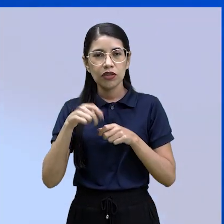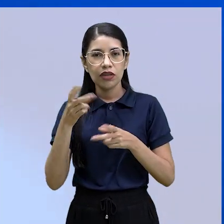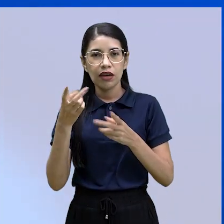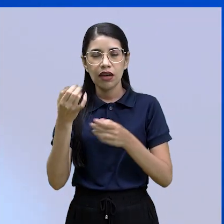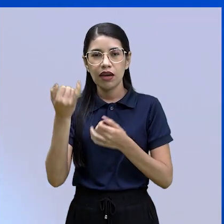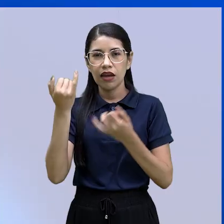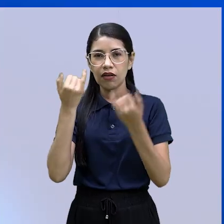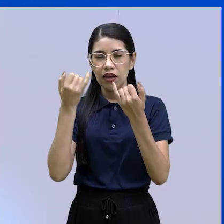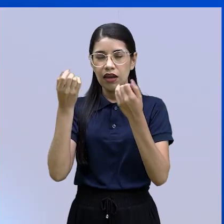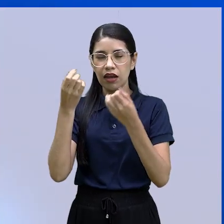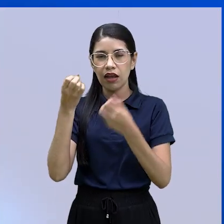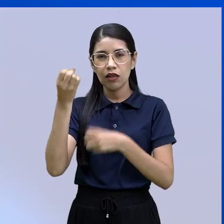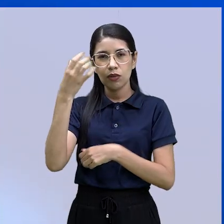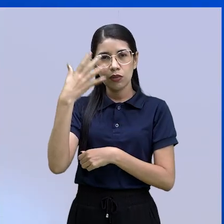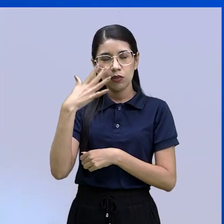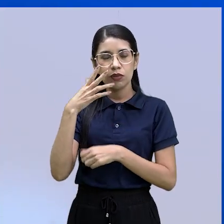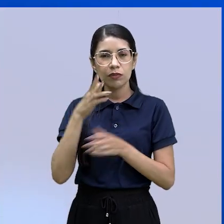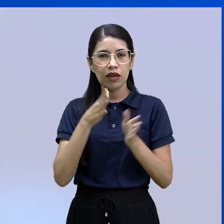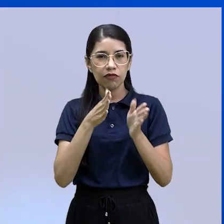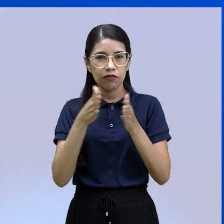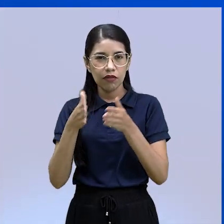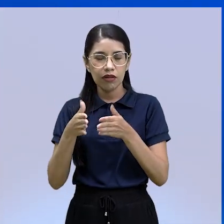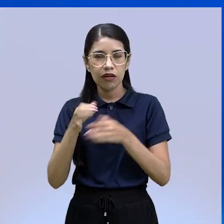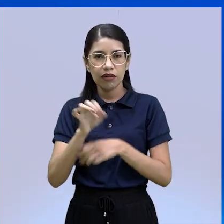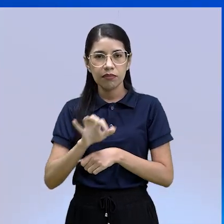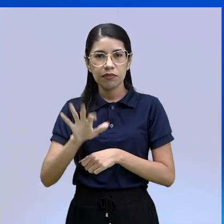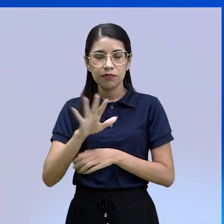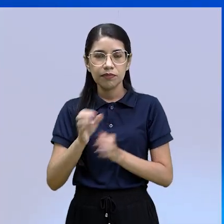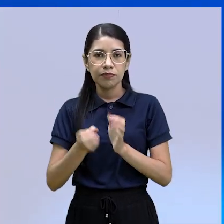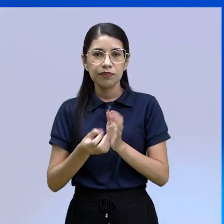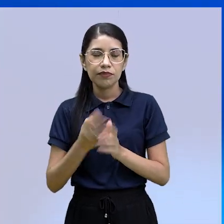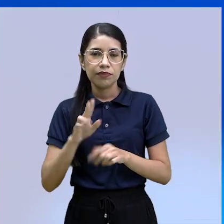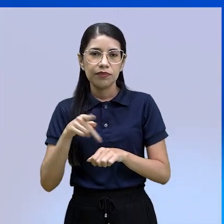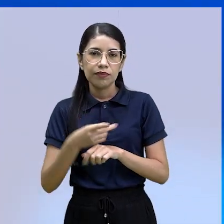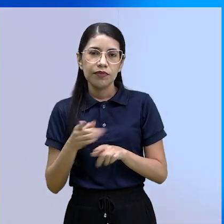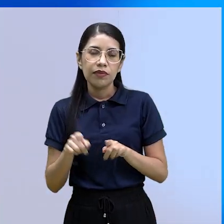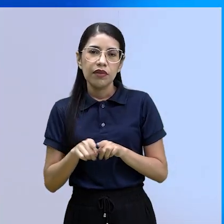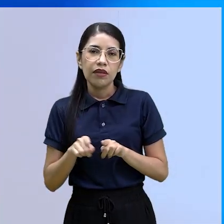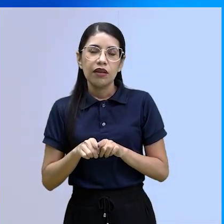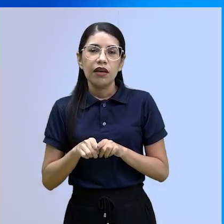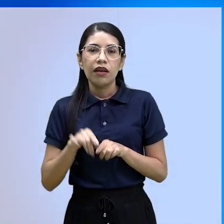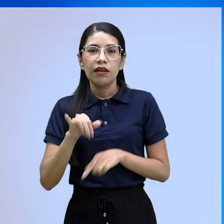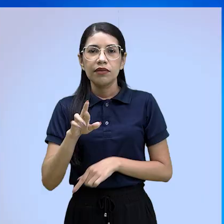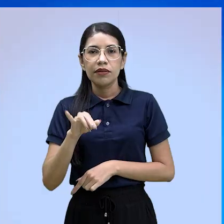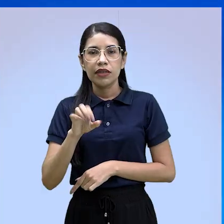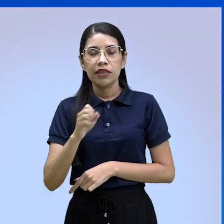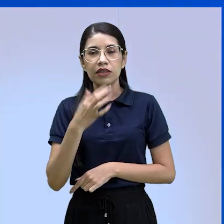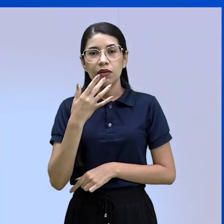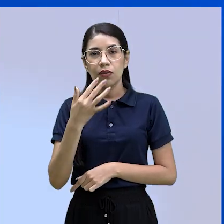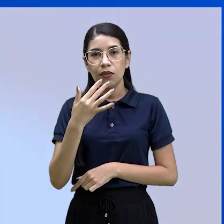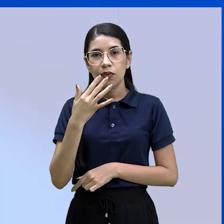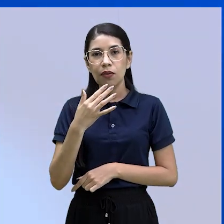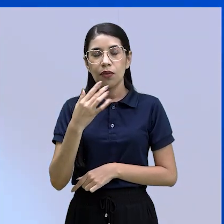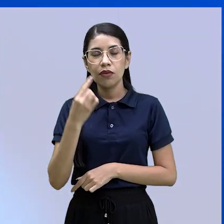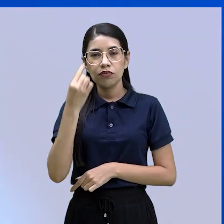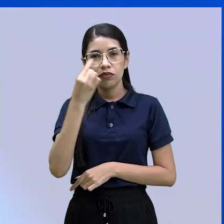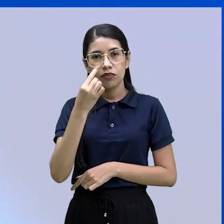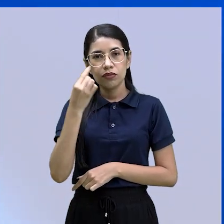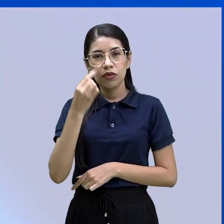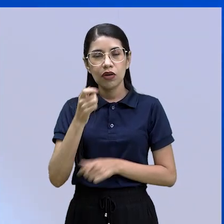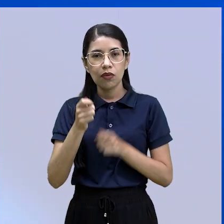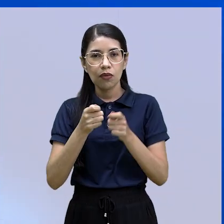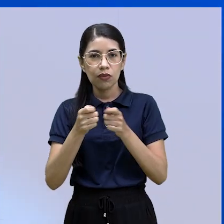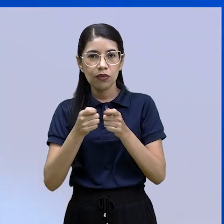e ajuda a focar essa imagem. Logo em seguida temos a íris, que é a parte colorida do olho que controla a quantidade